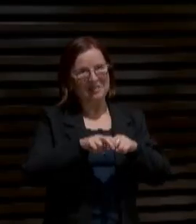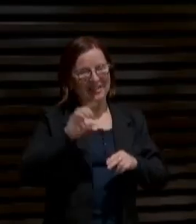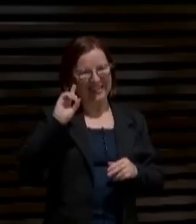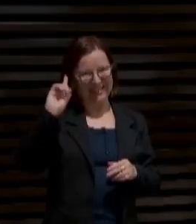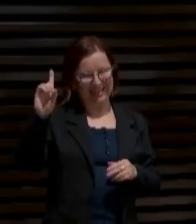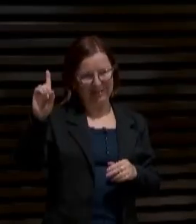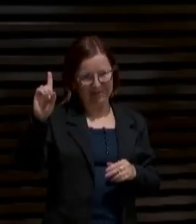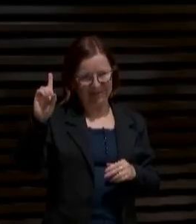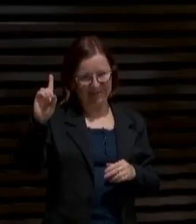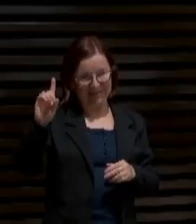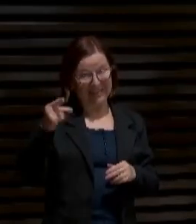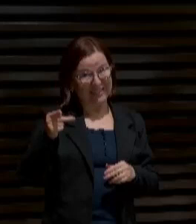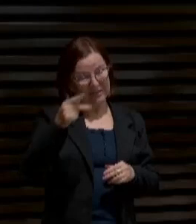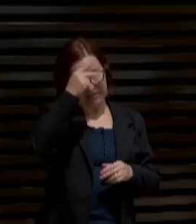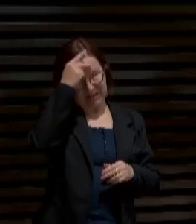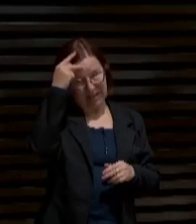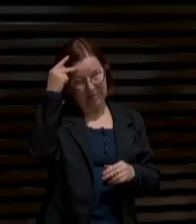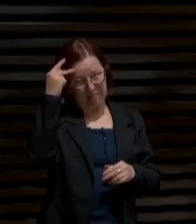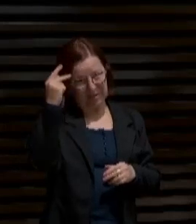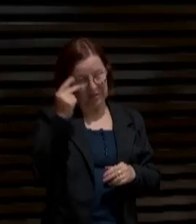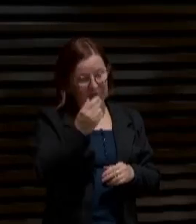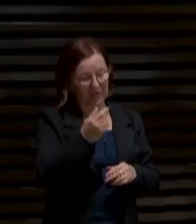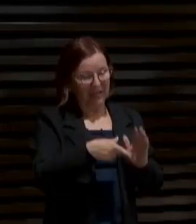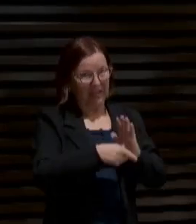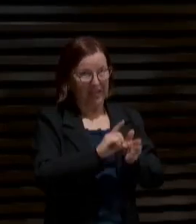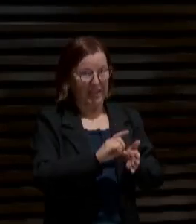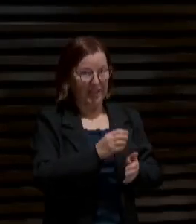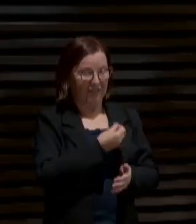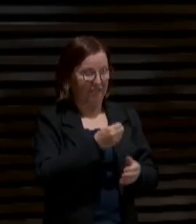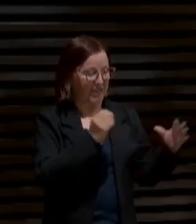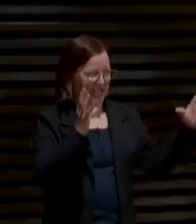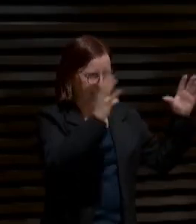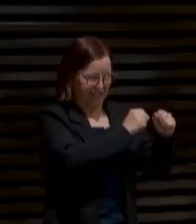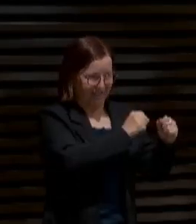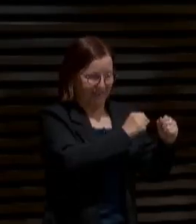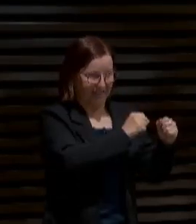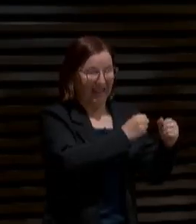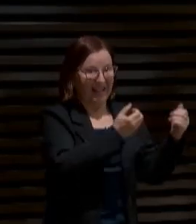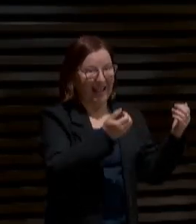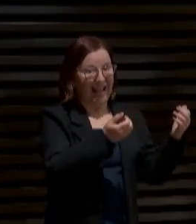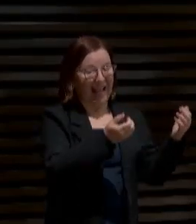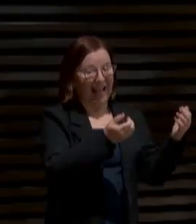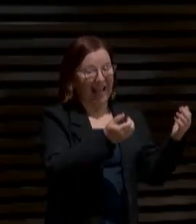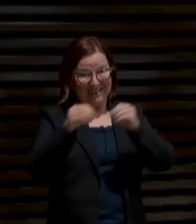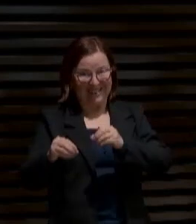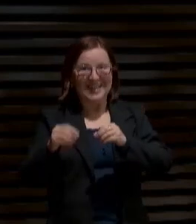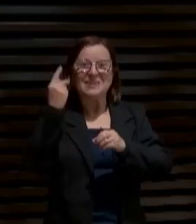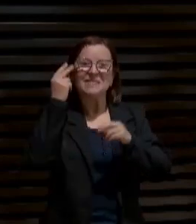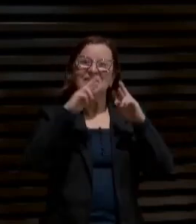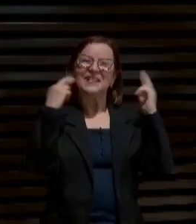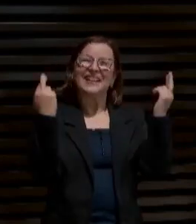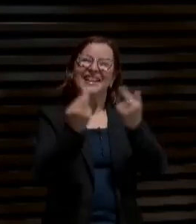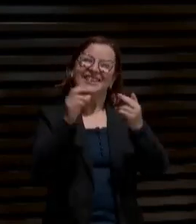para o reino de Deus para viver em santidade ao Senhor juntos primeira Pedro 1